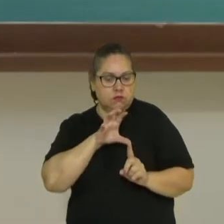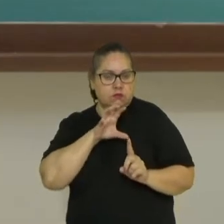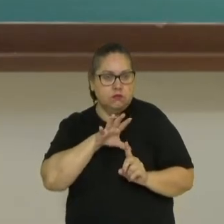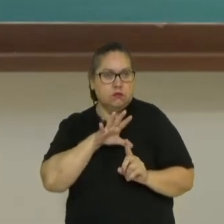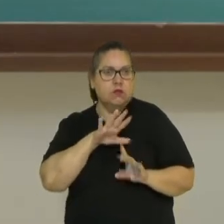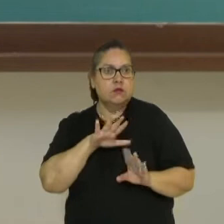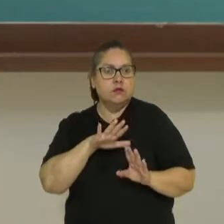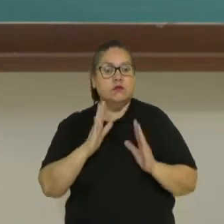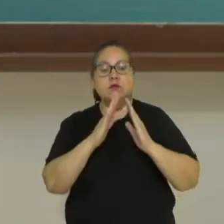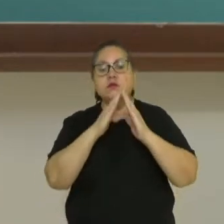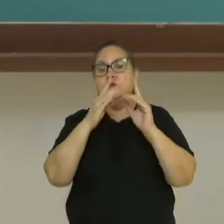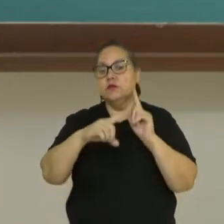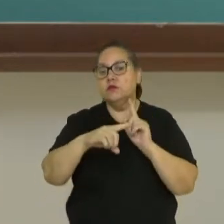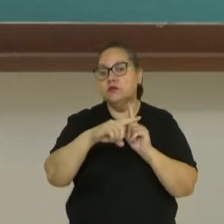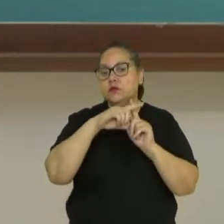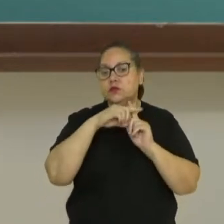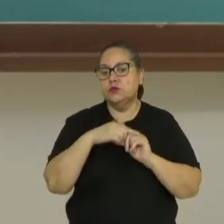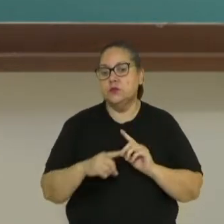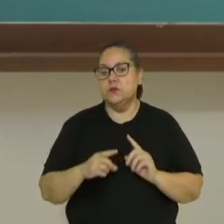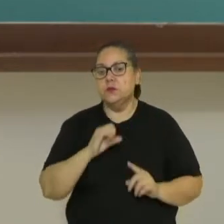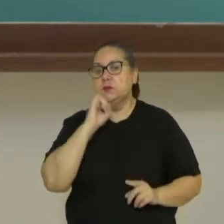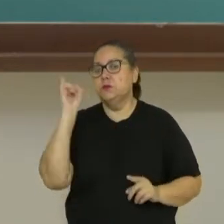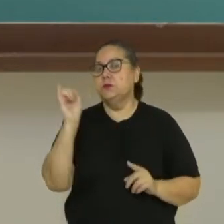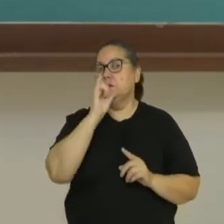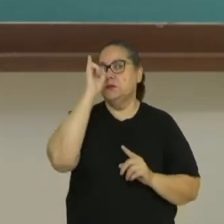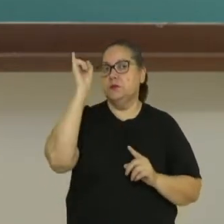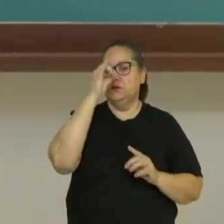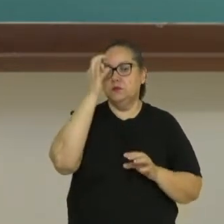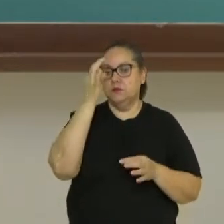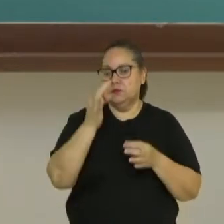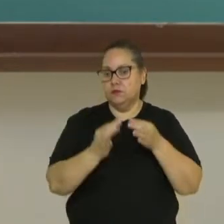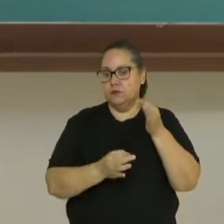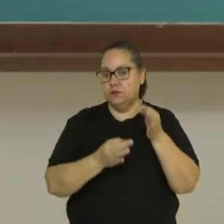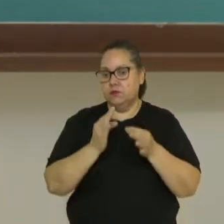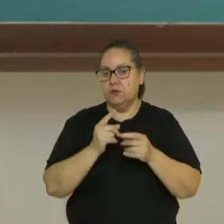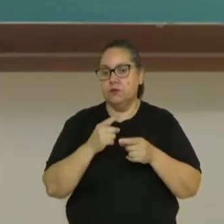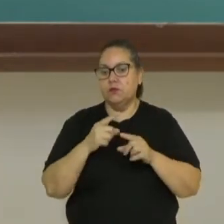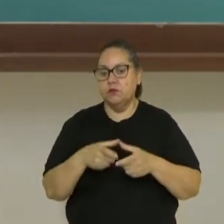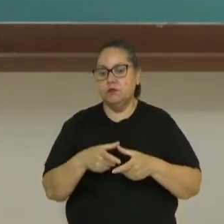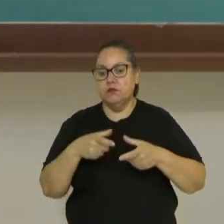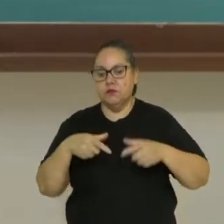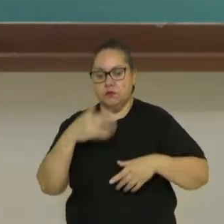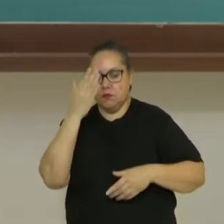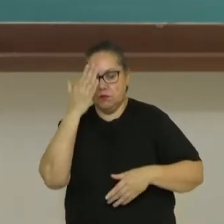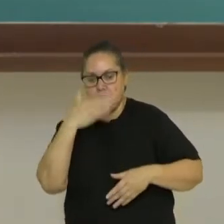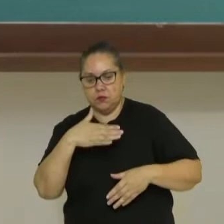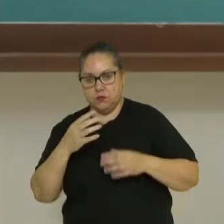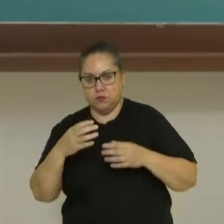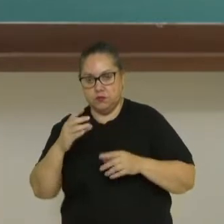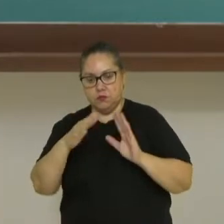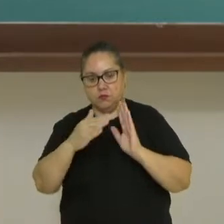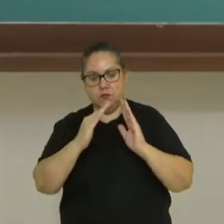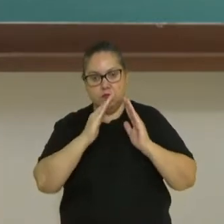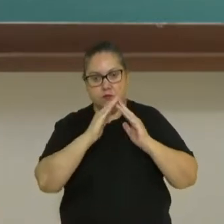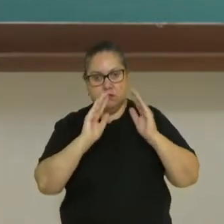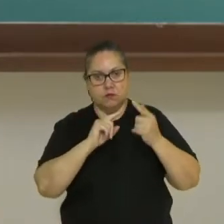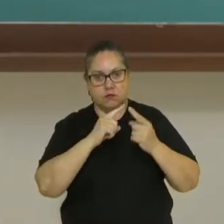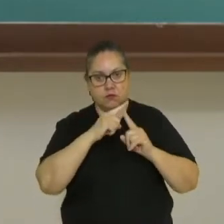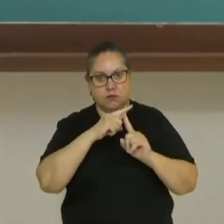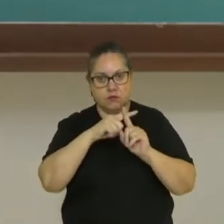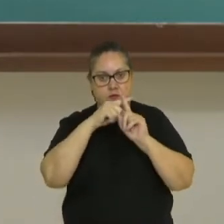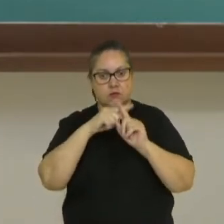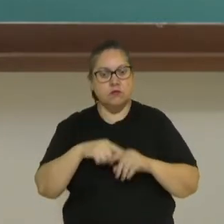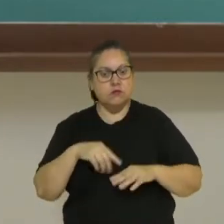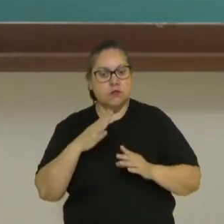A igreja era muito importante e justamente pela grande presença da igreja, a maior parte